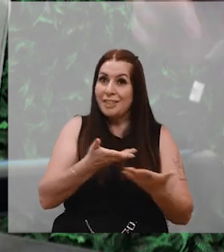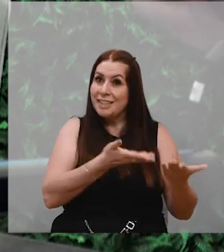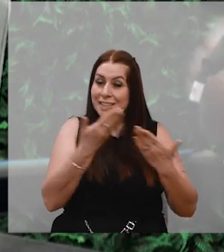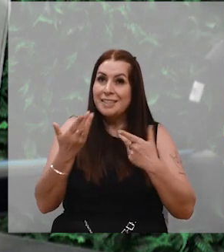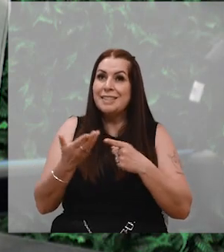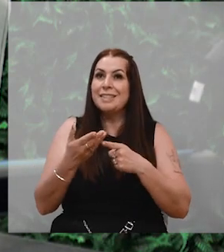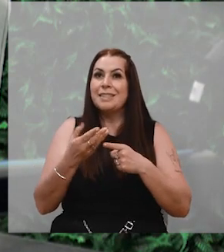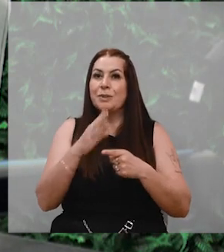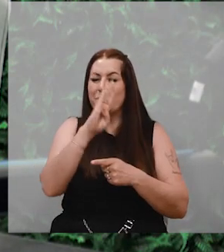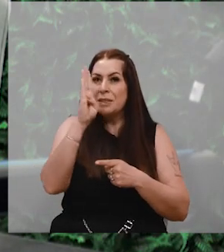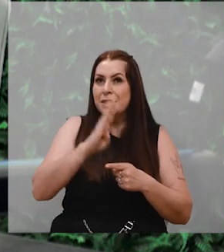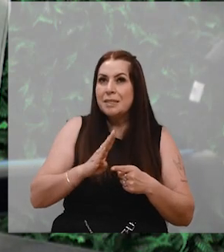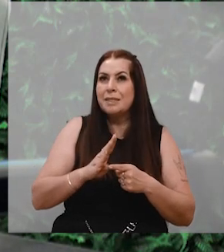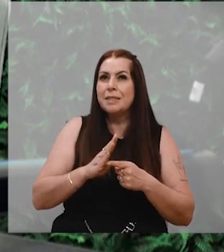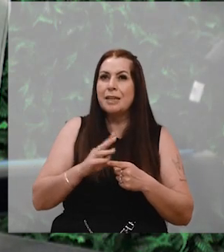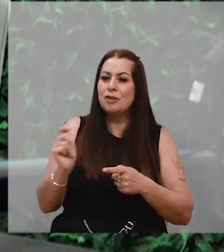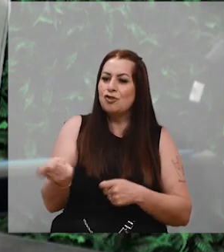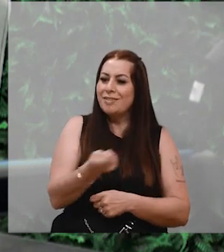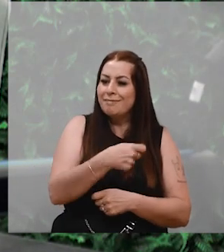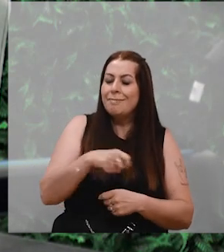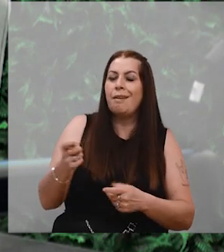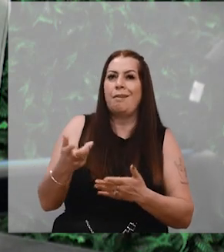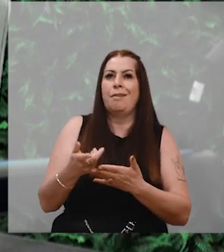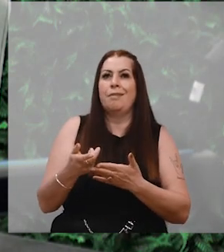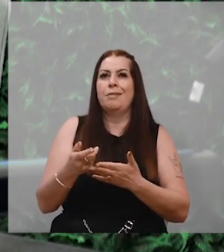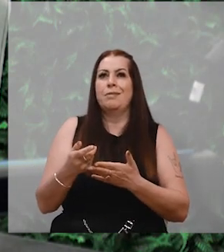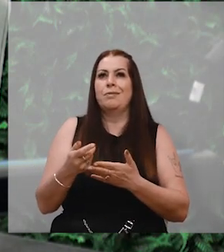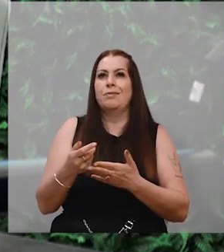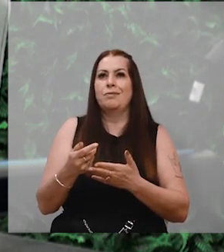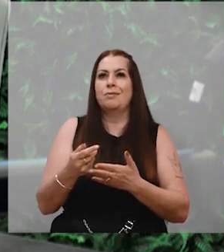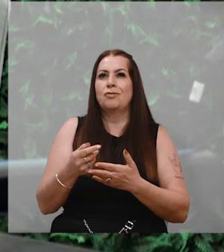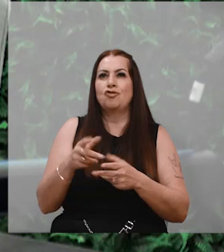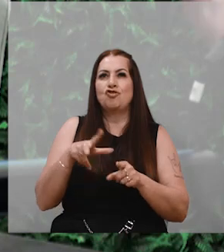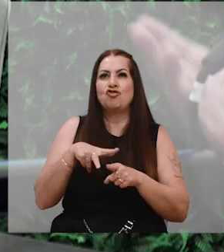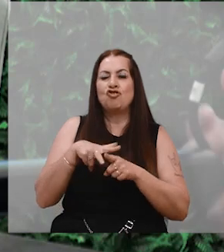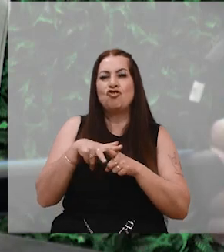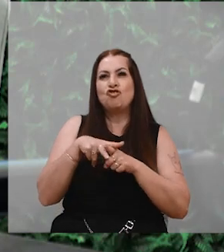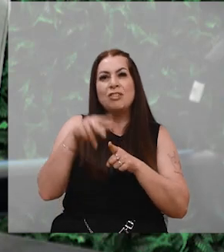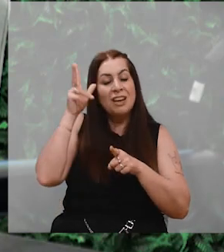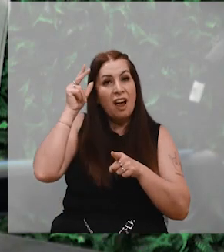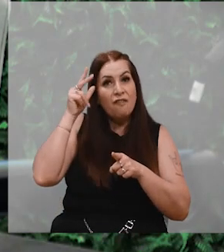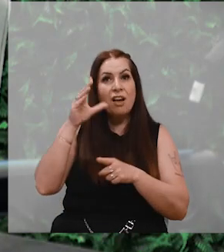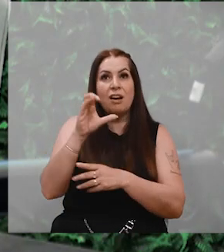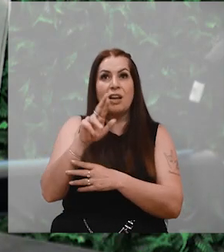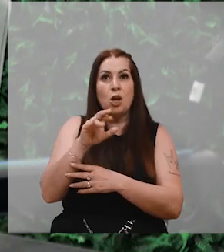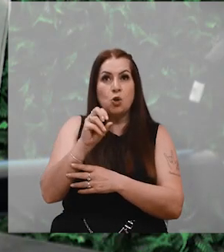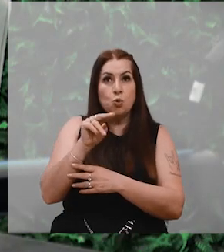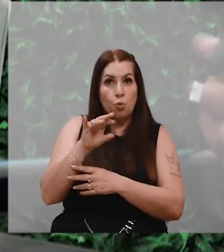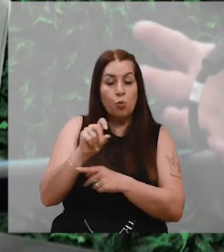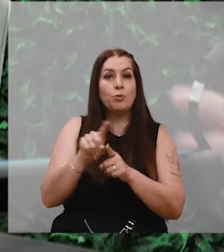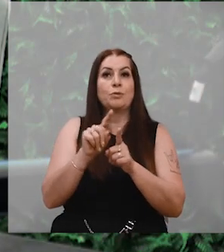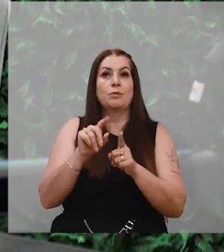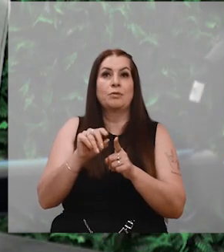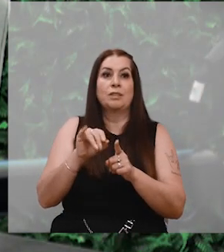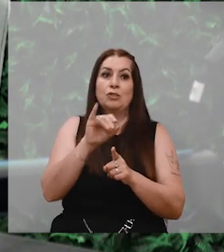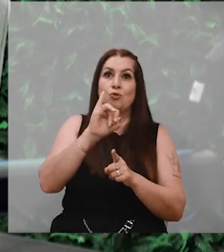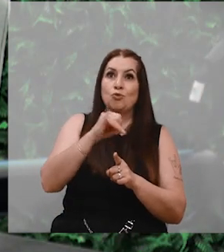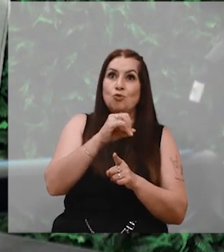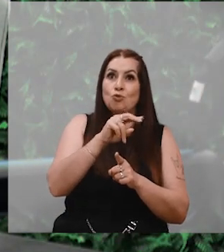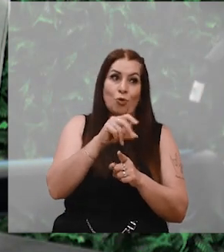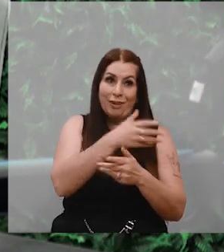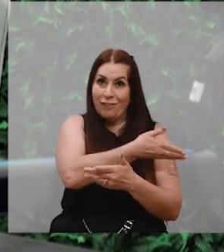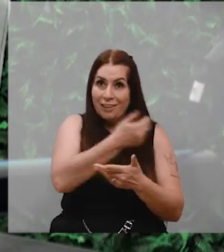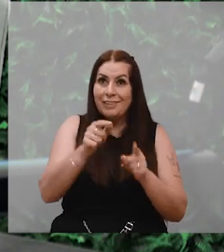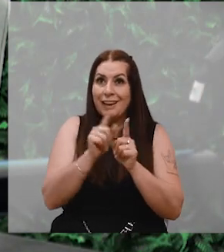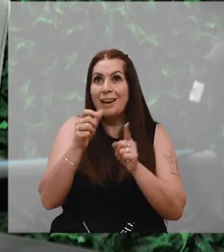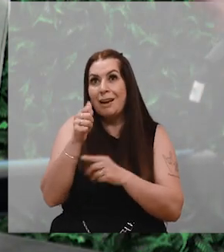temos campeões brasileiros de tênis, temos de cavalo crioulo, enfim, são diversas pessoas que fazem o esporte